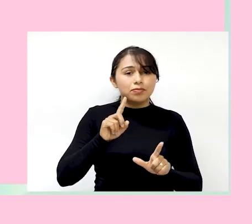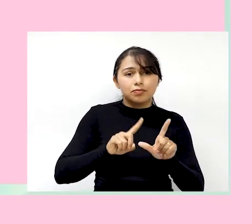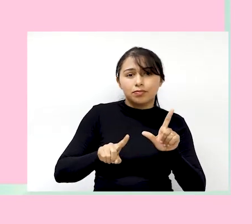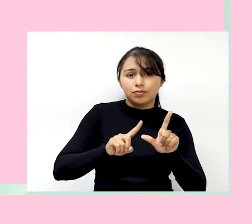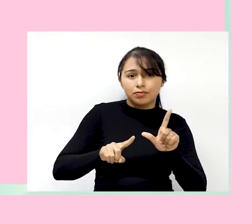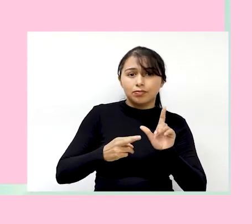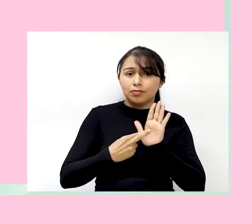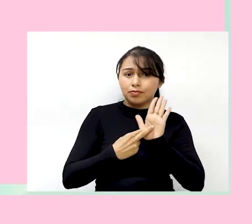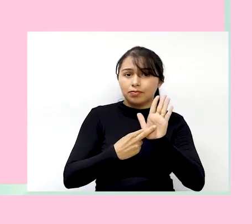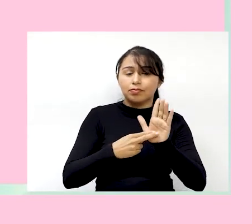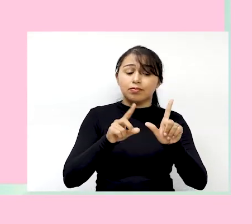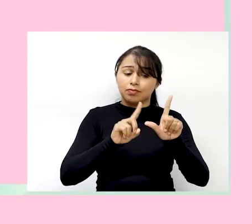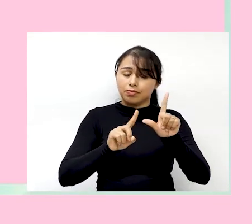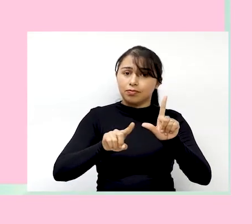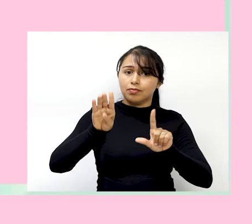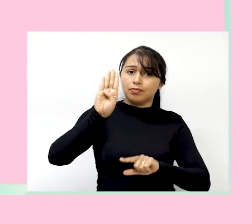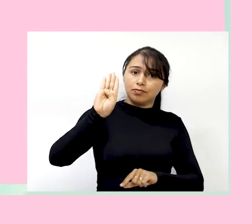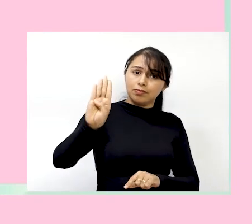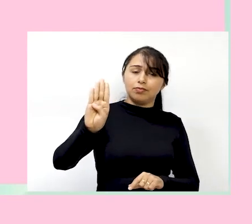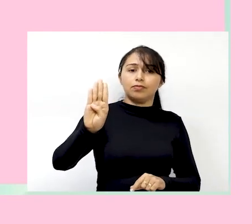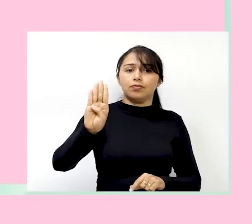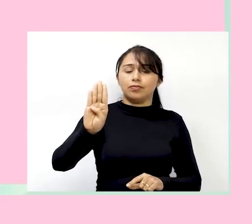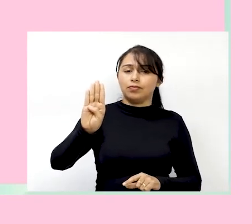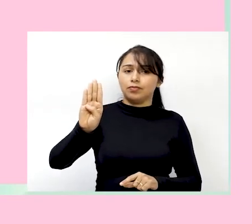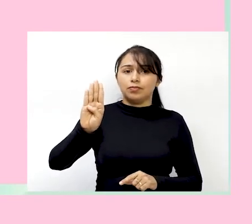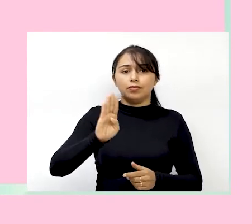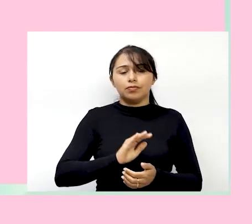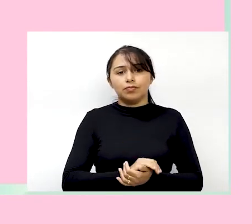a alternativa é letra B.